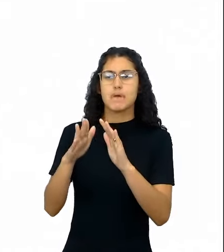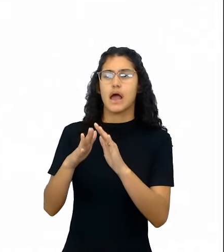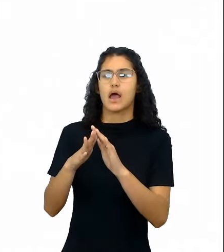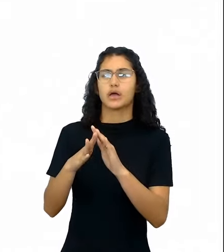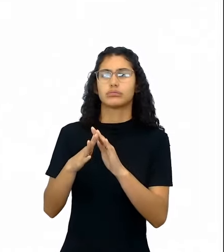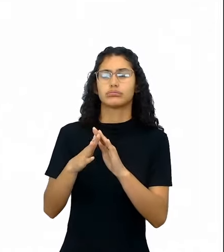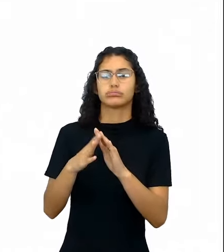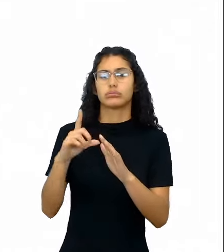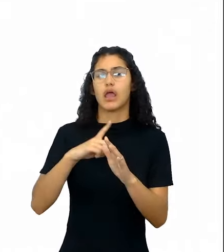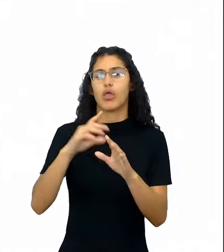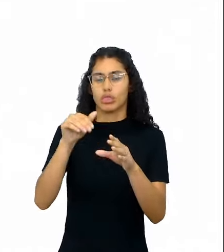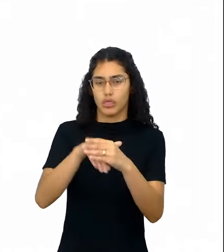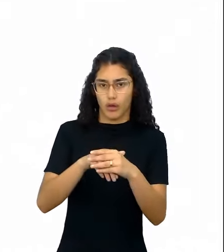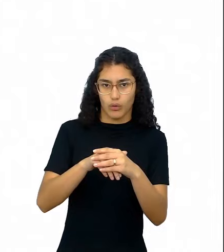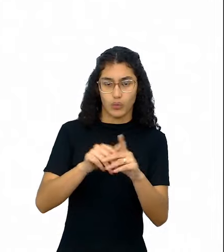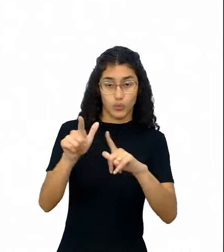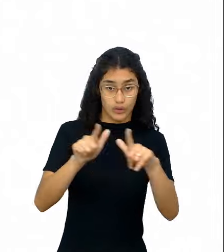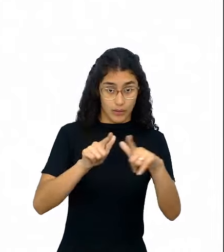significativo esse trabalho